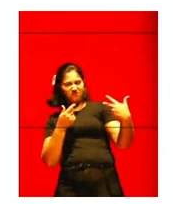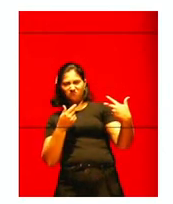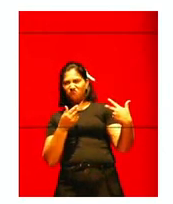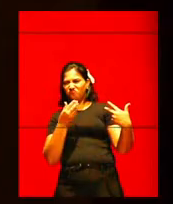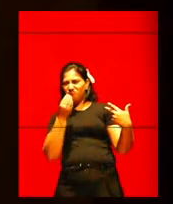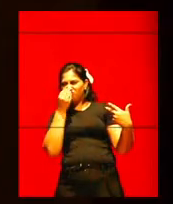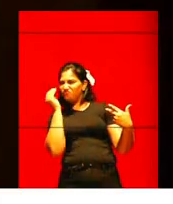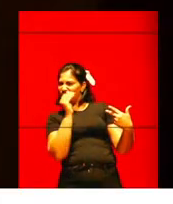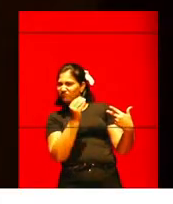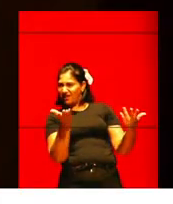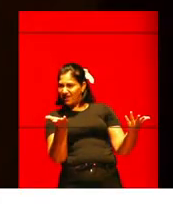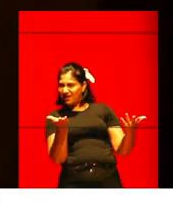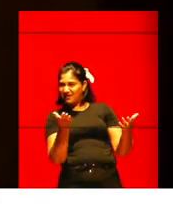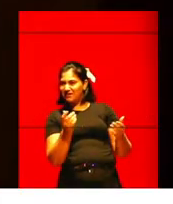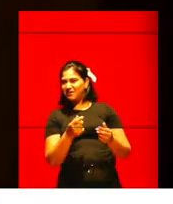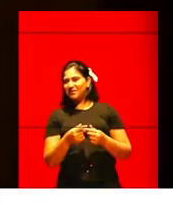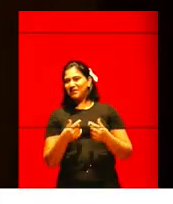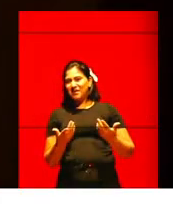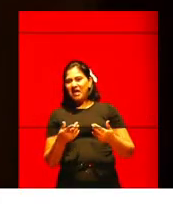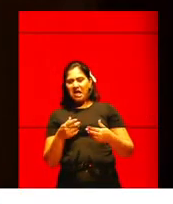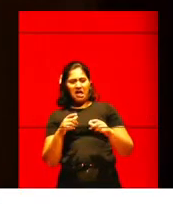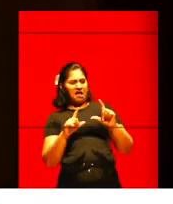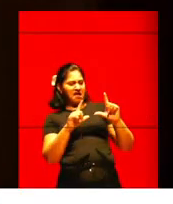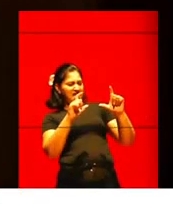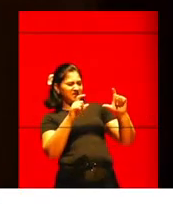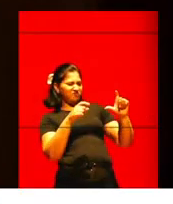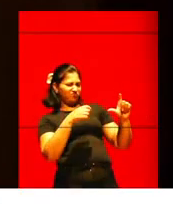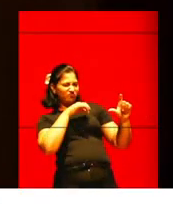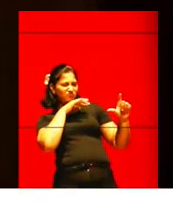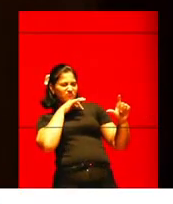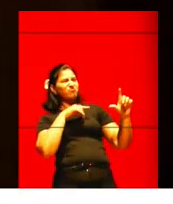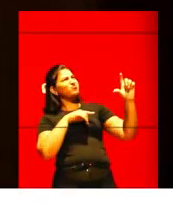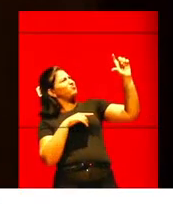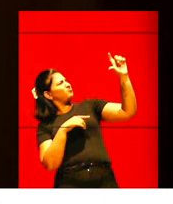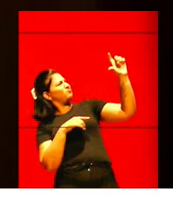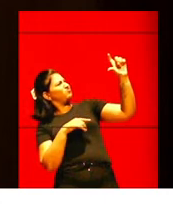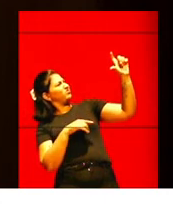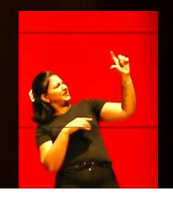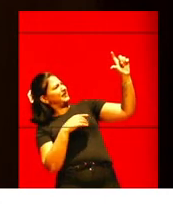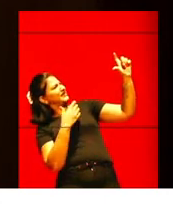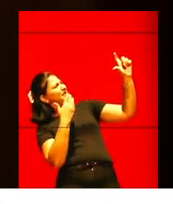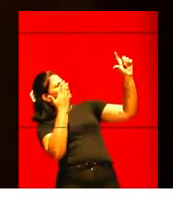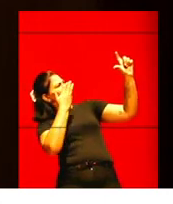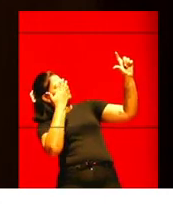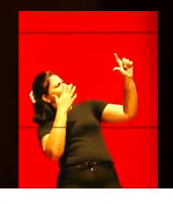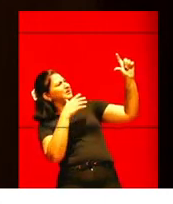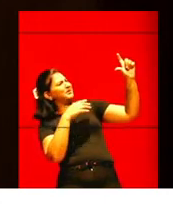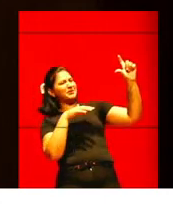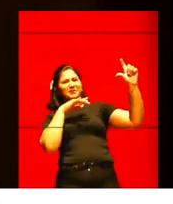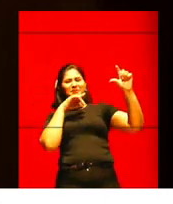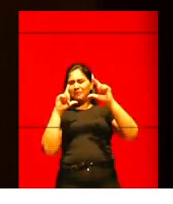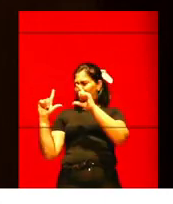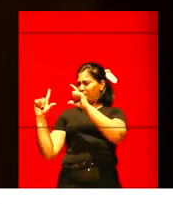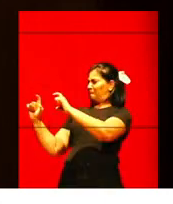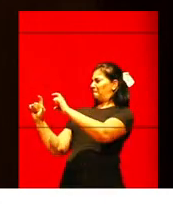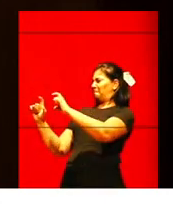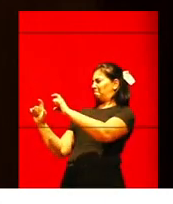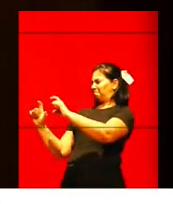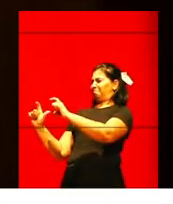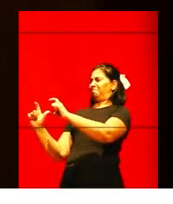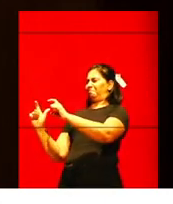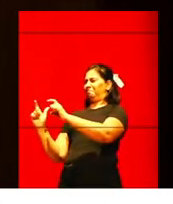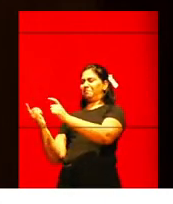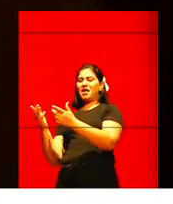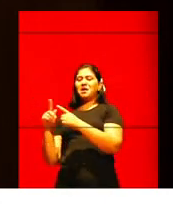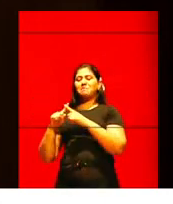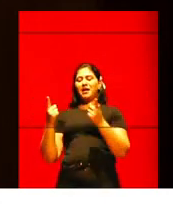ligado de novo. Esse aqui nem tem mais não sei o quê. Por quê? Tu gosta da alta tecnologia. Só quero o iPhone